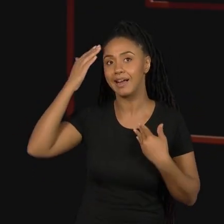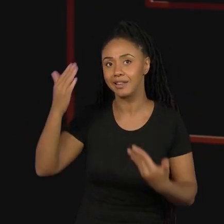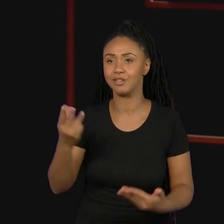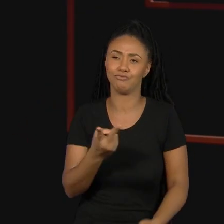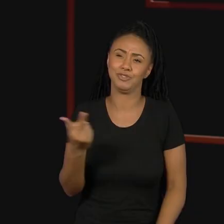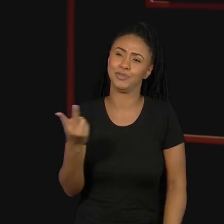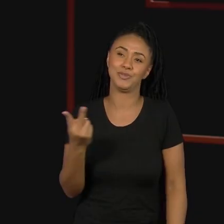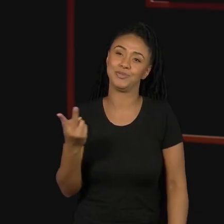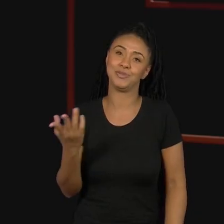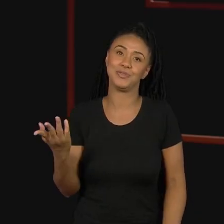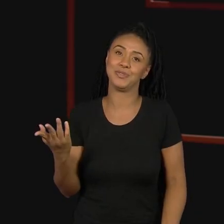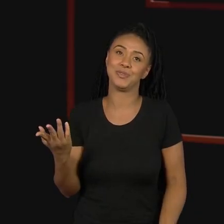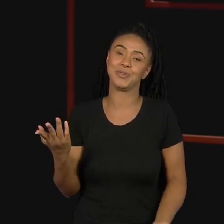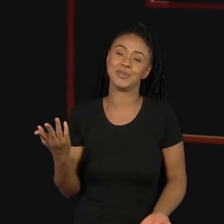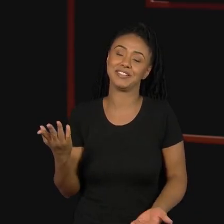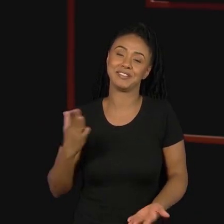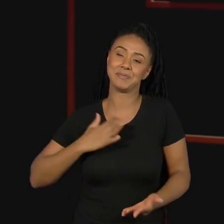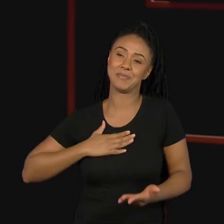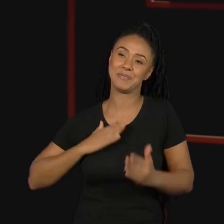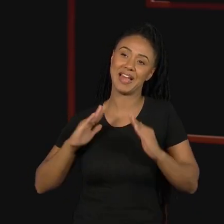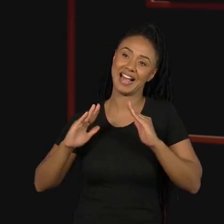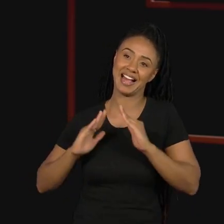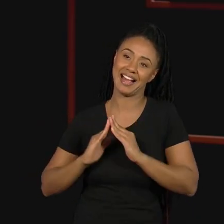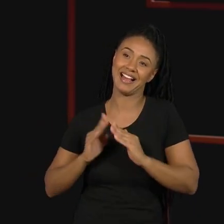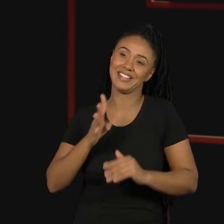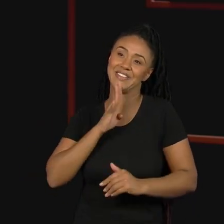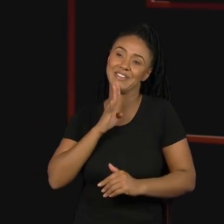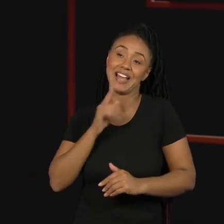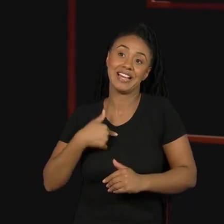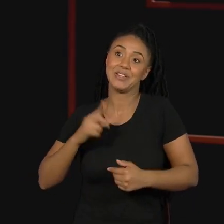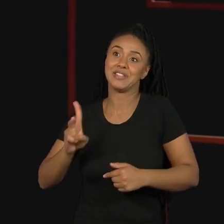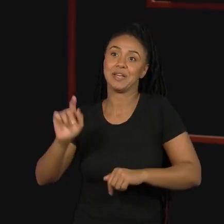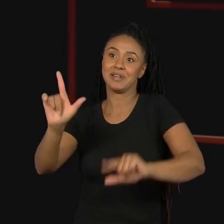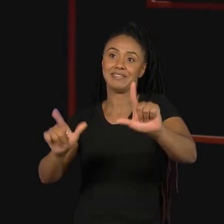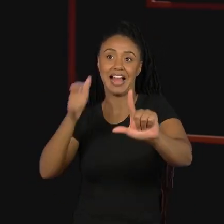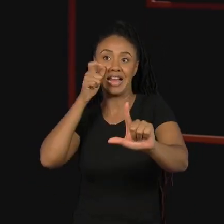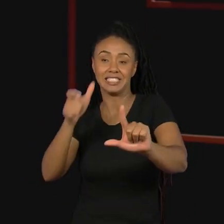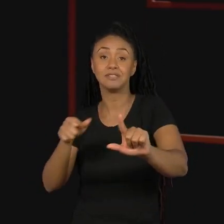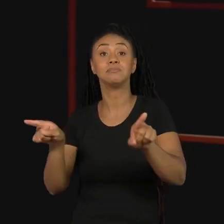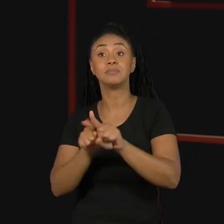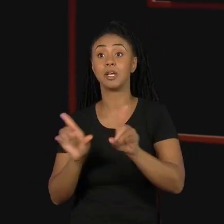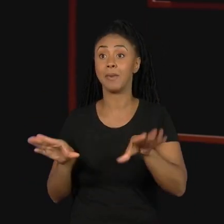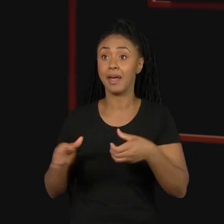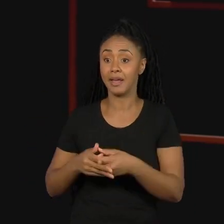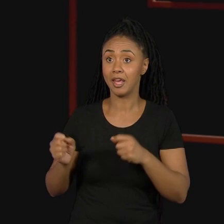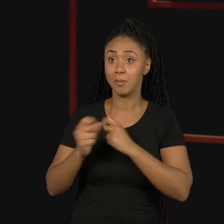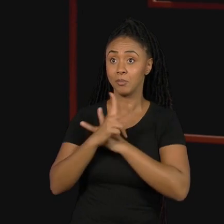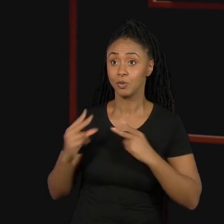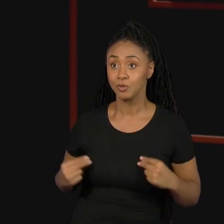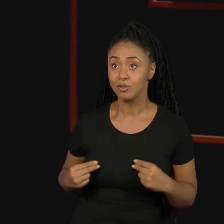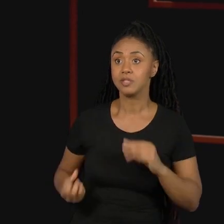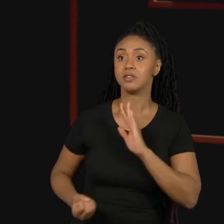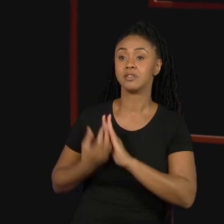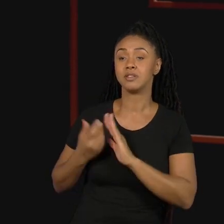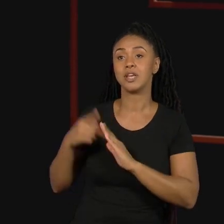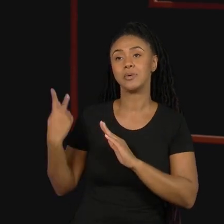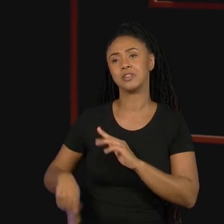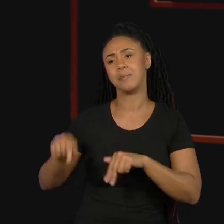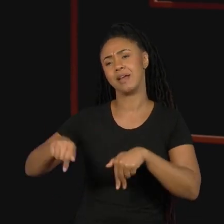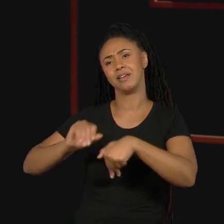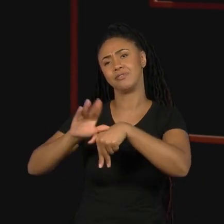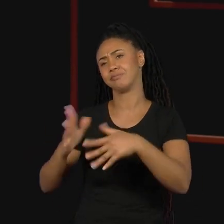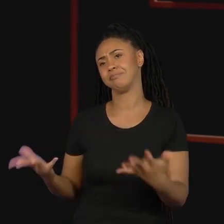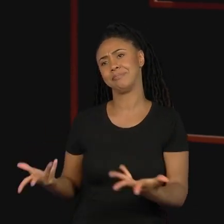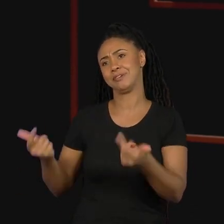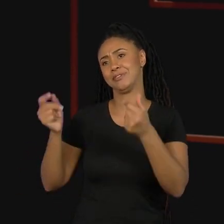companheiros dos meus olhos lá em casa, na minha TV, como da produção e dessa coisa chamada TV Cultura. Que